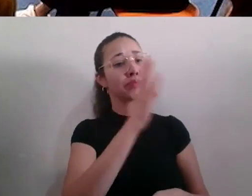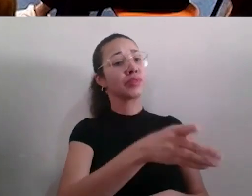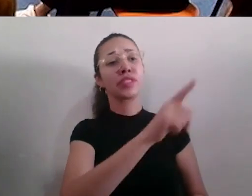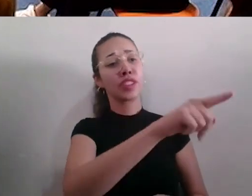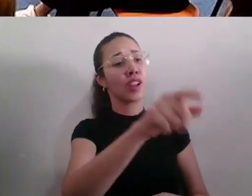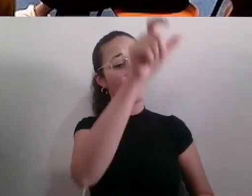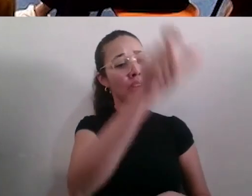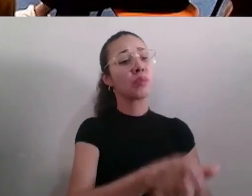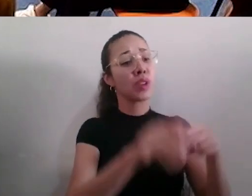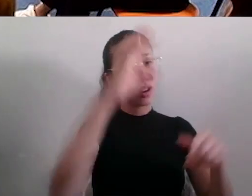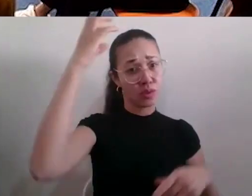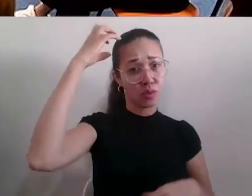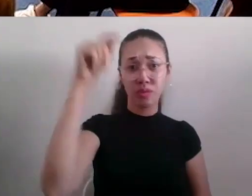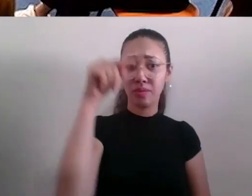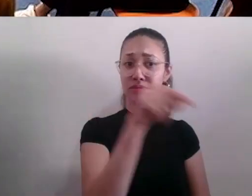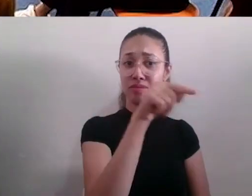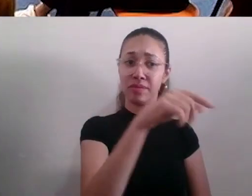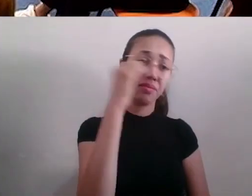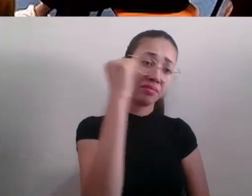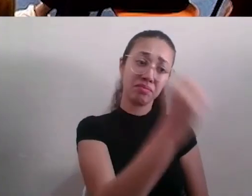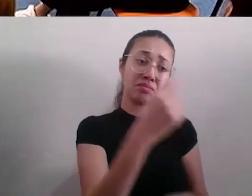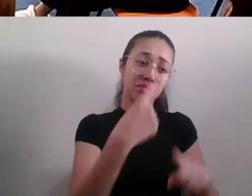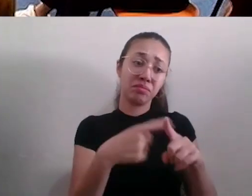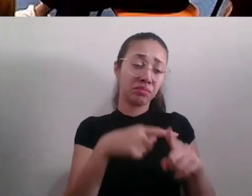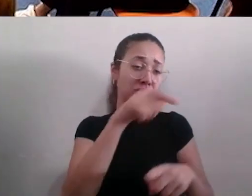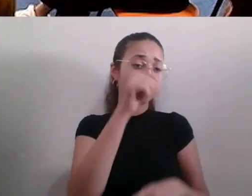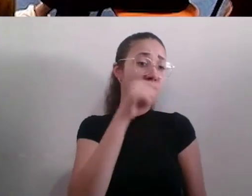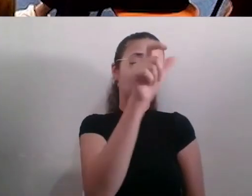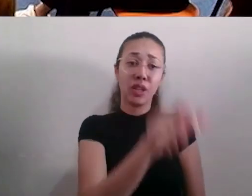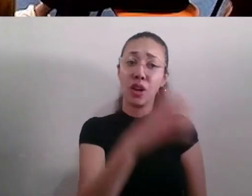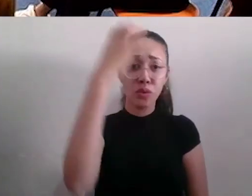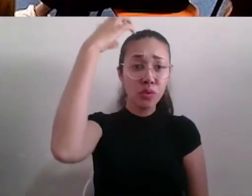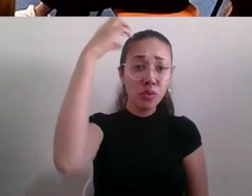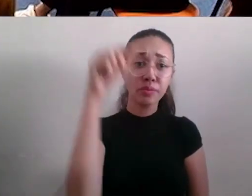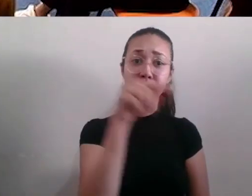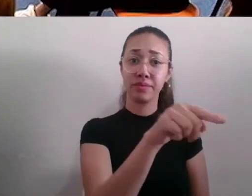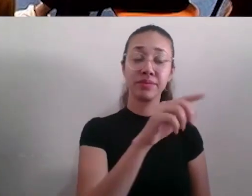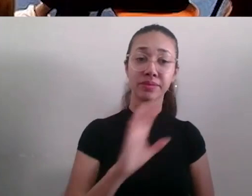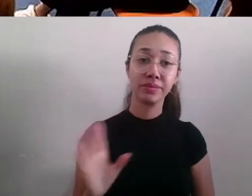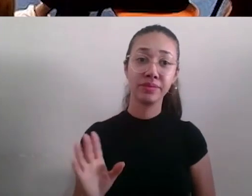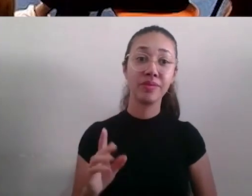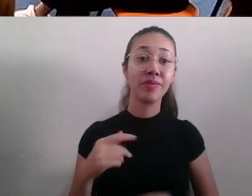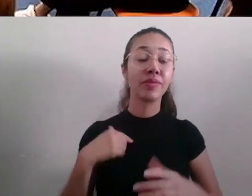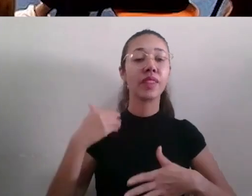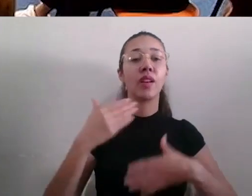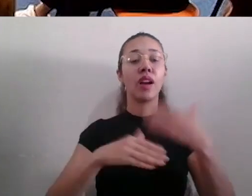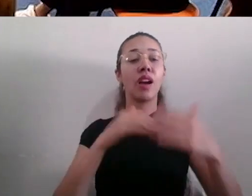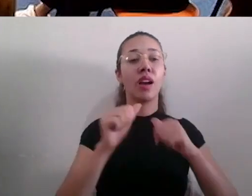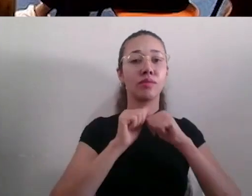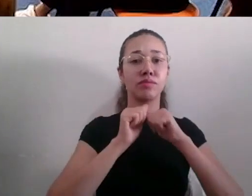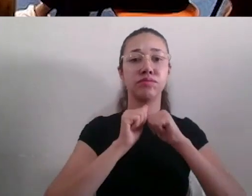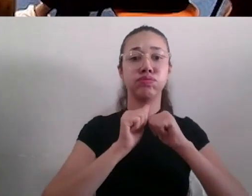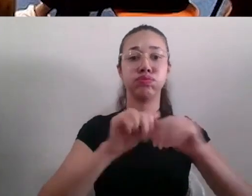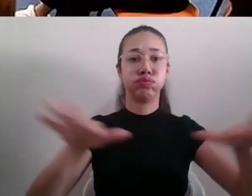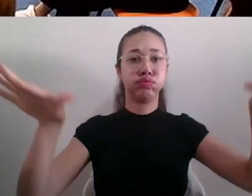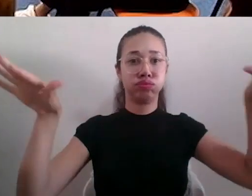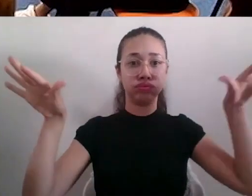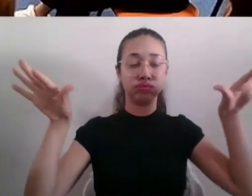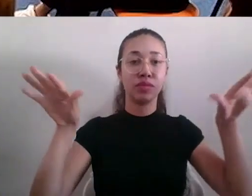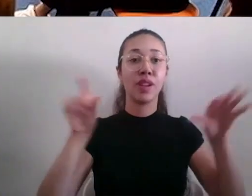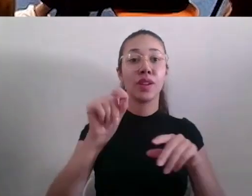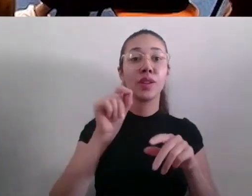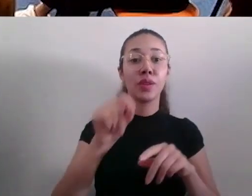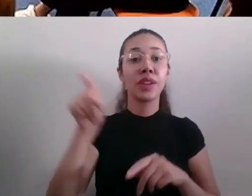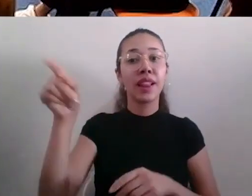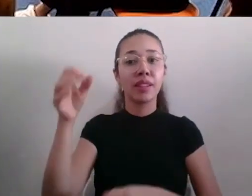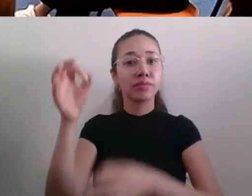dela. Então, a gente não esperava atingir o judiciário, jamais, assim,